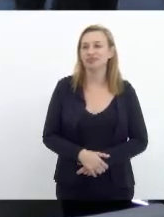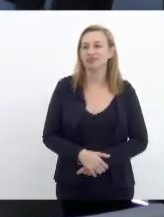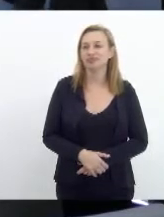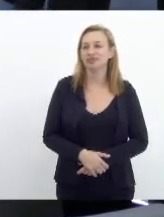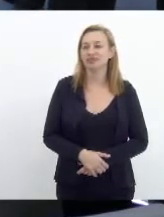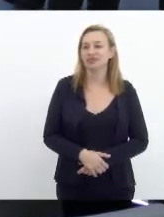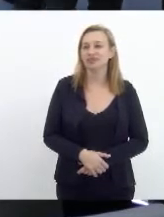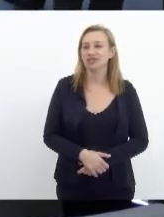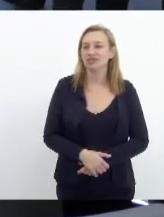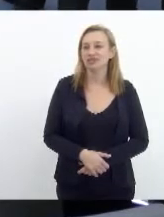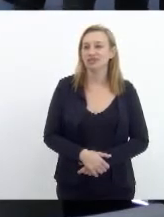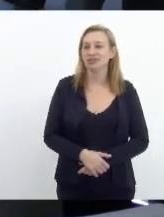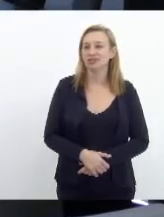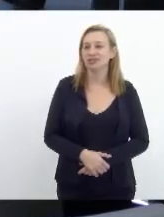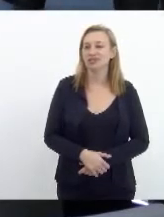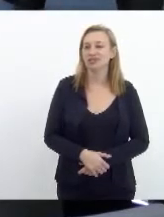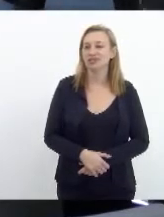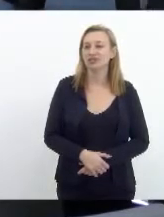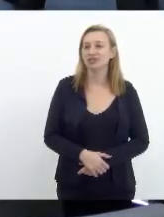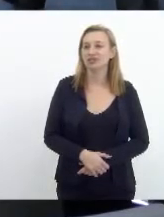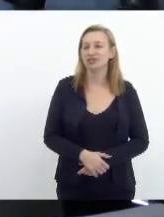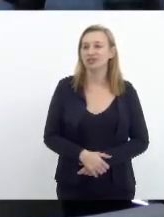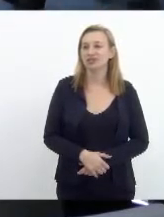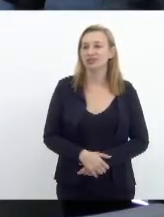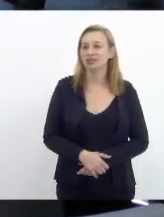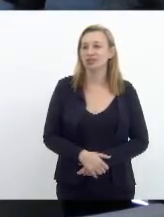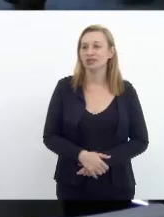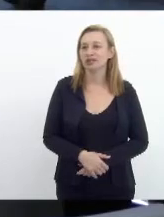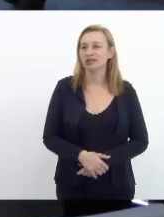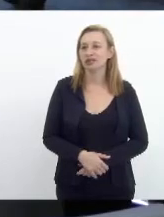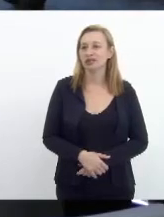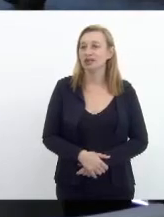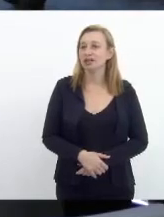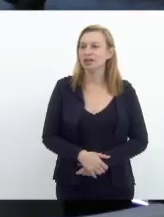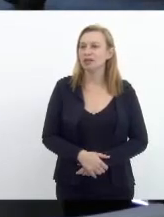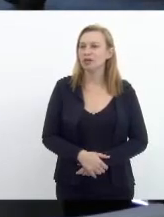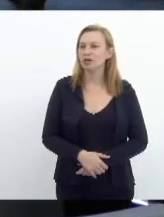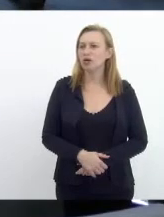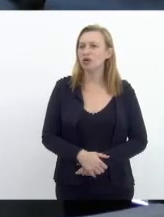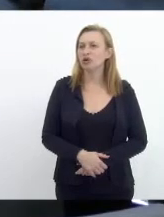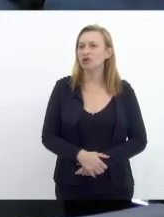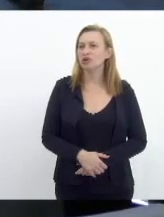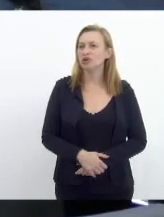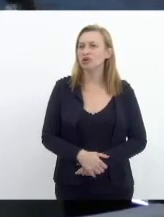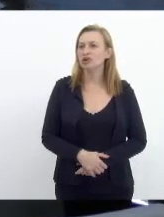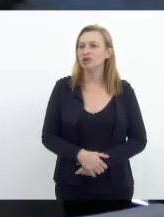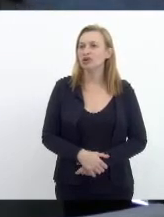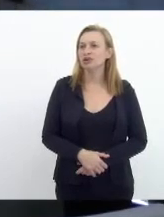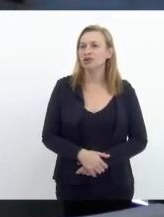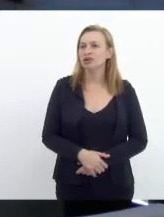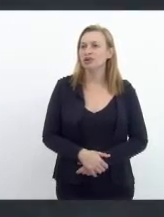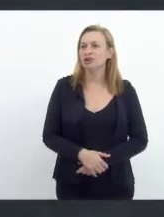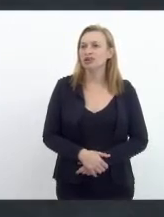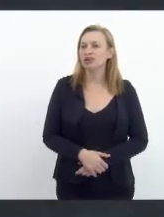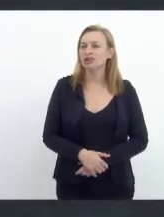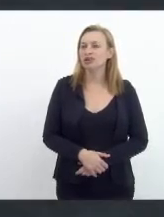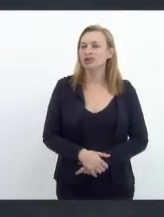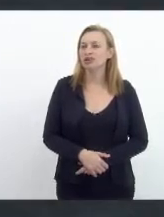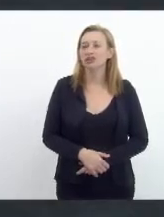Amigo não tem defeito. Ah, vai ser, não sei te dizer a decor, não, mas é mais de 12. Senhor